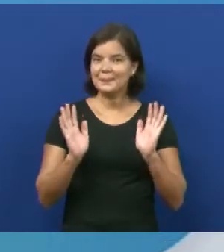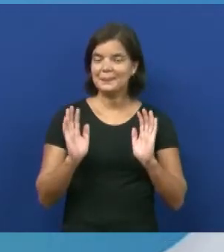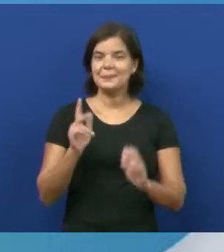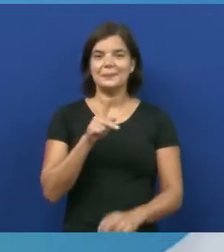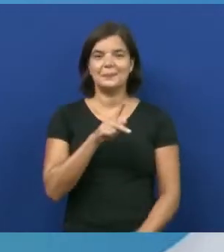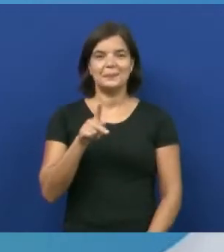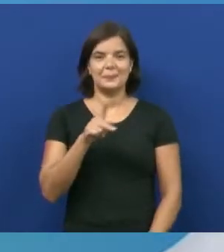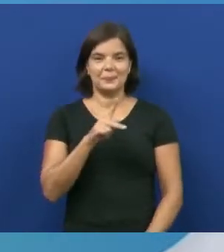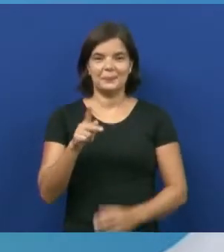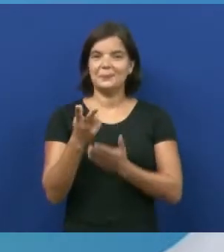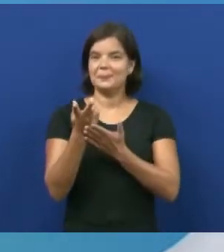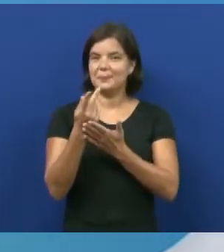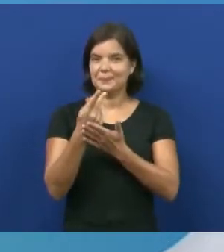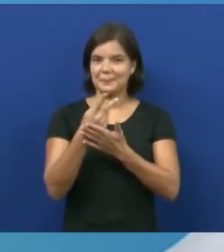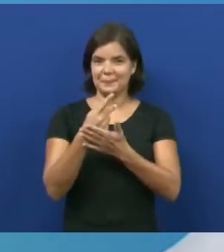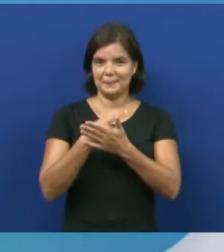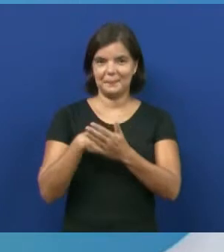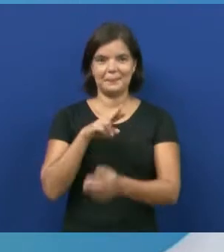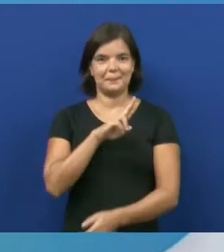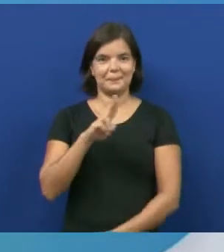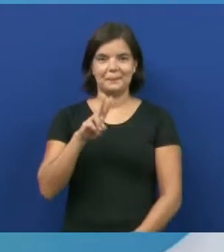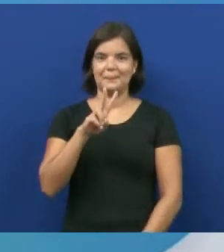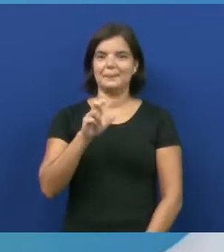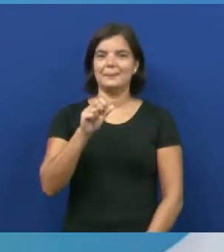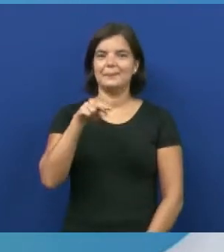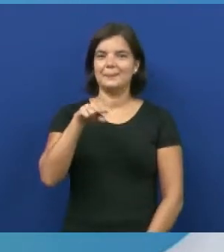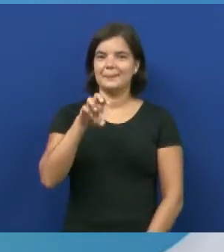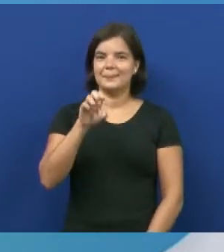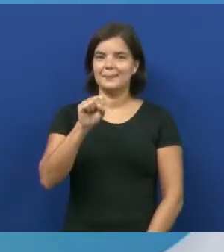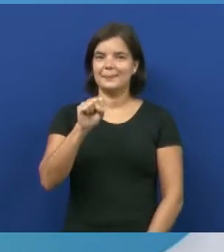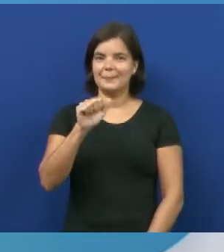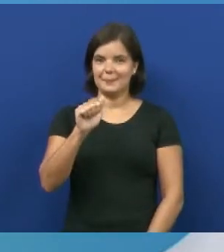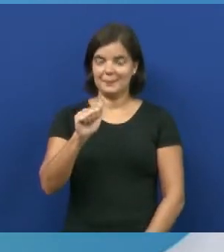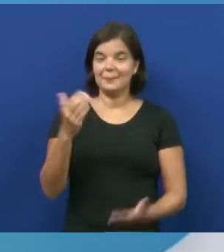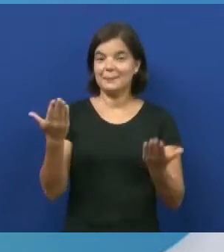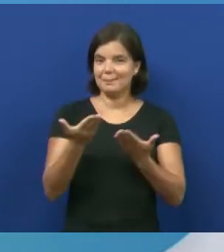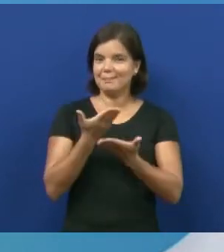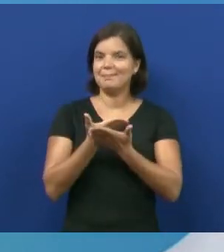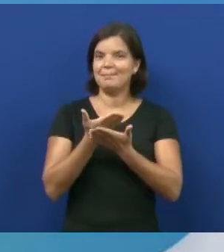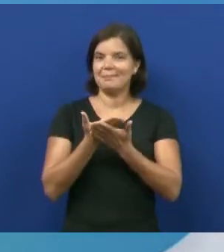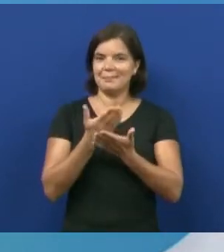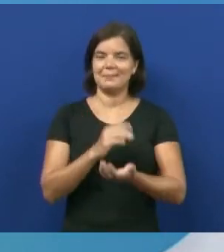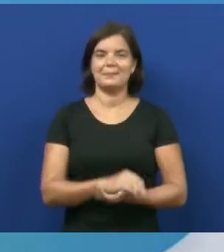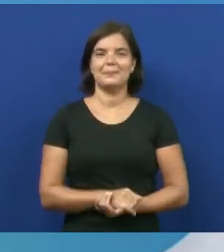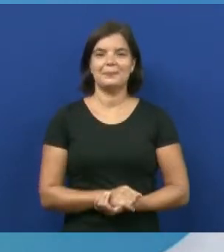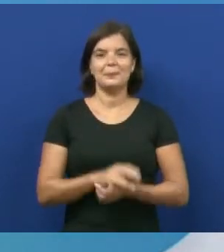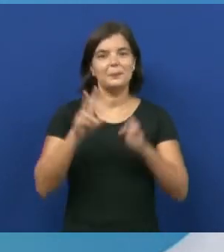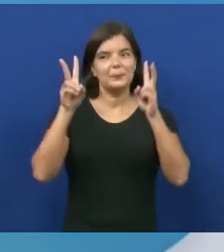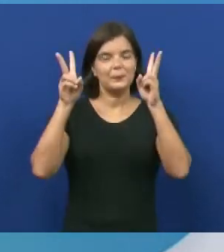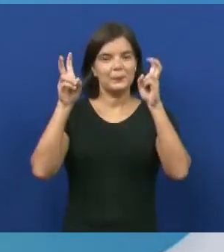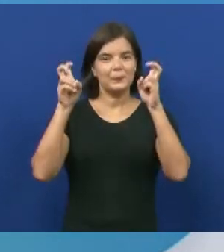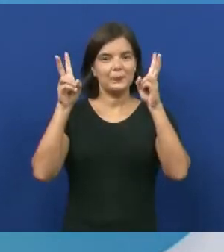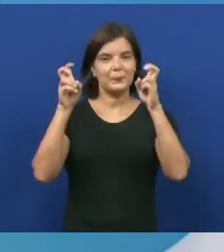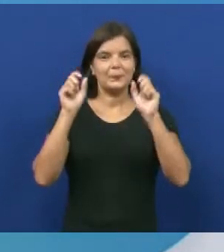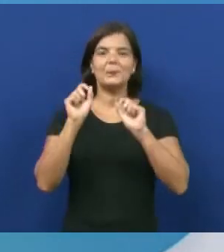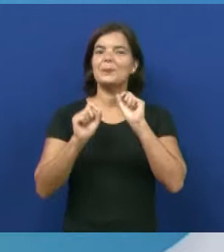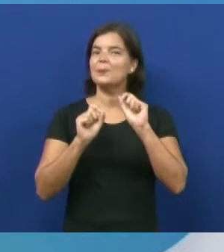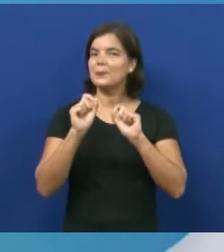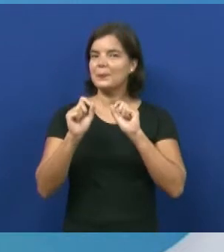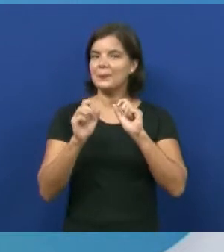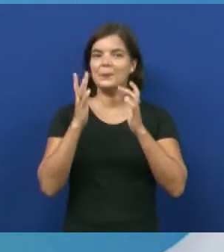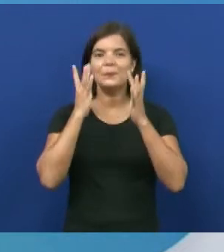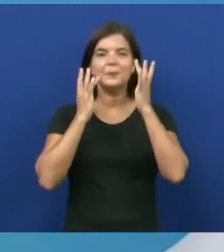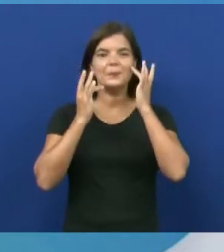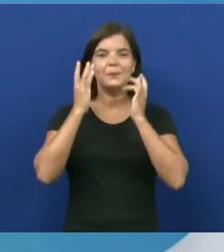Eu sou a professora de arte, me chamo Vanessa e vou acompanhar você na videoaula de hoje. O tema da nossa aula